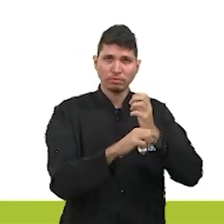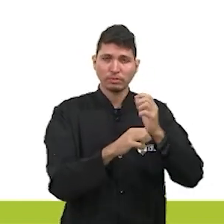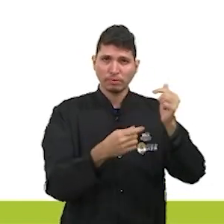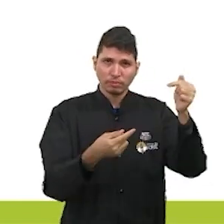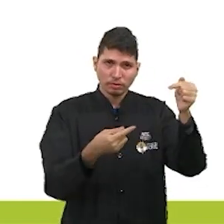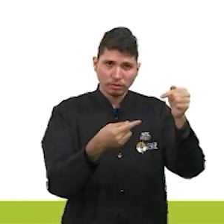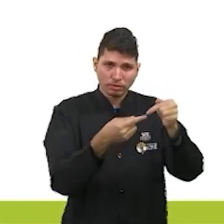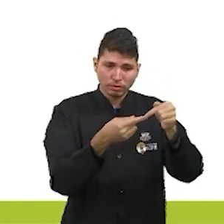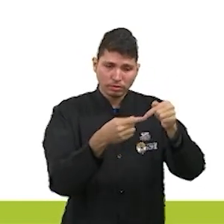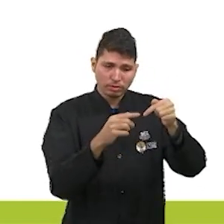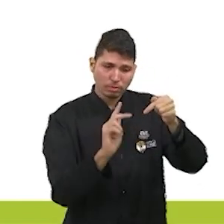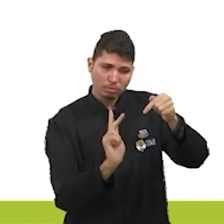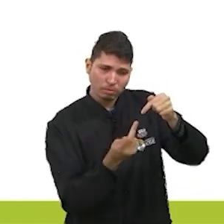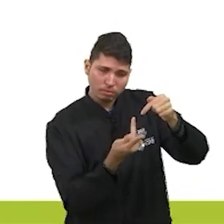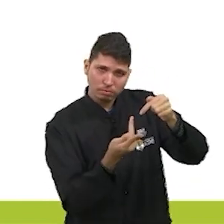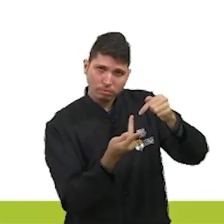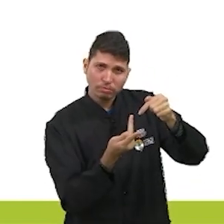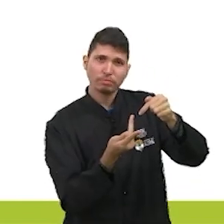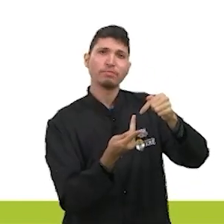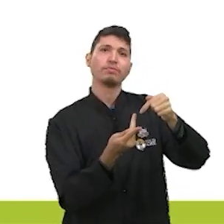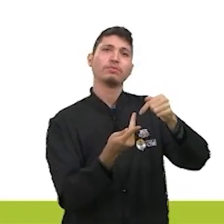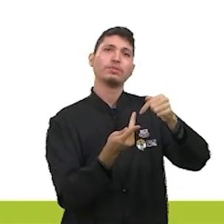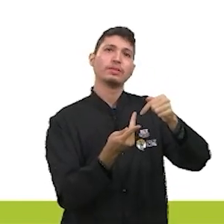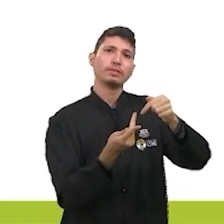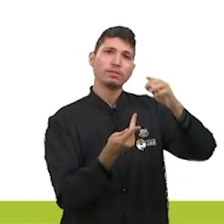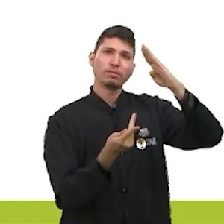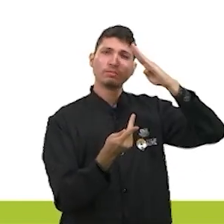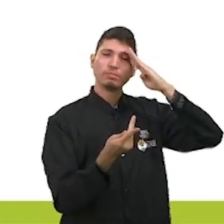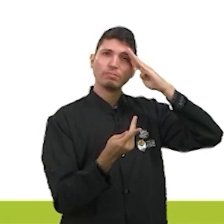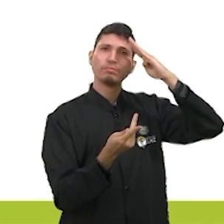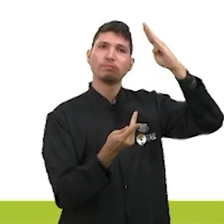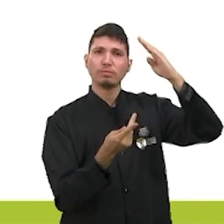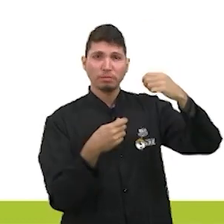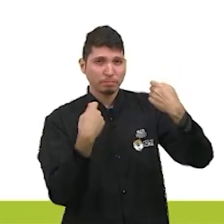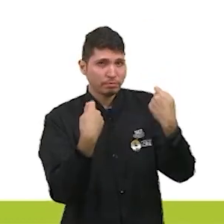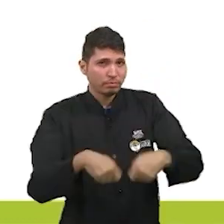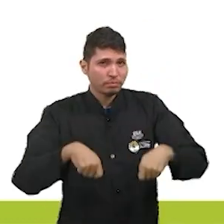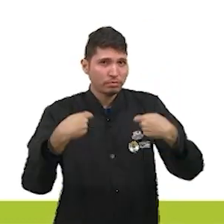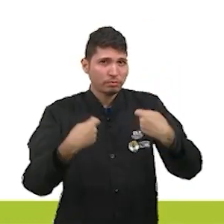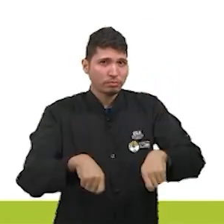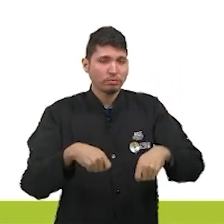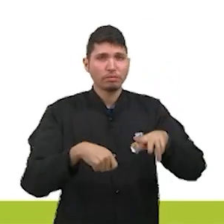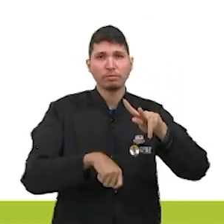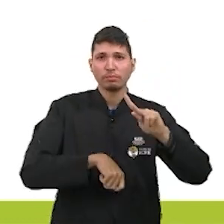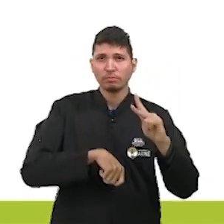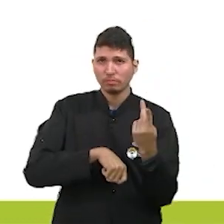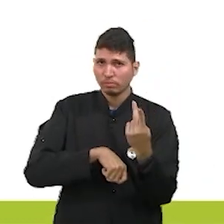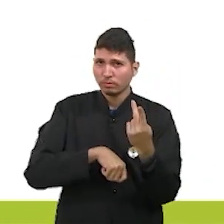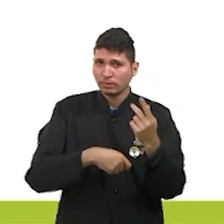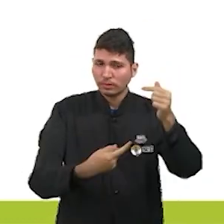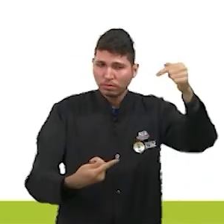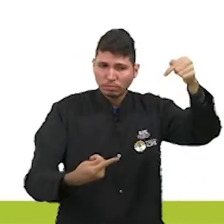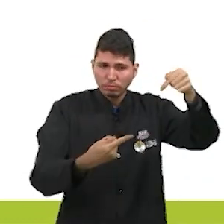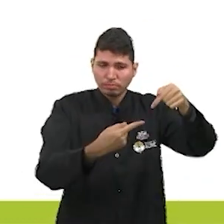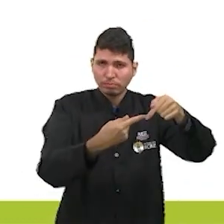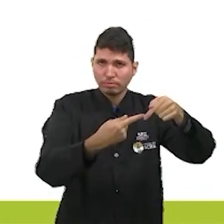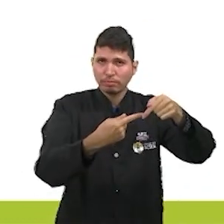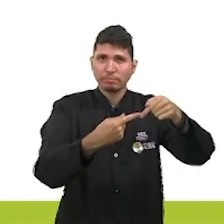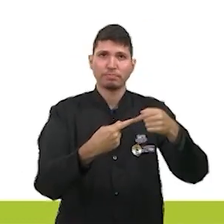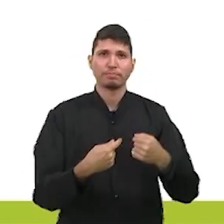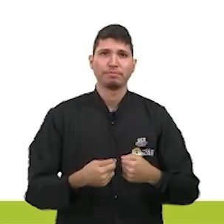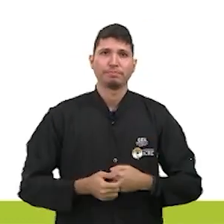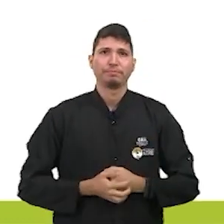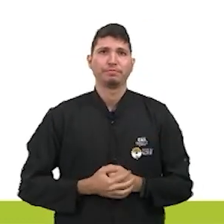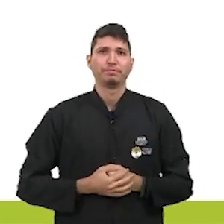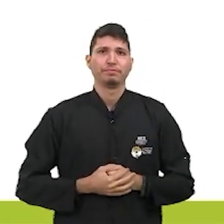hidrogênio, que é o fator principal, né? Ligação de hidrogênio, eu preciso ter o hidrogênio fazendo essas ligações.